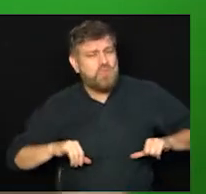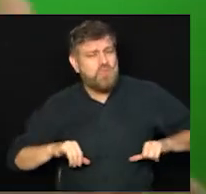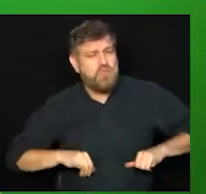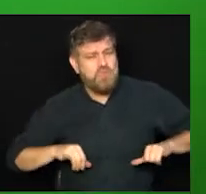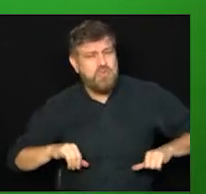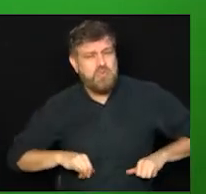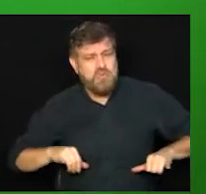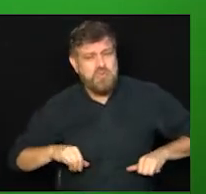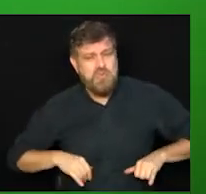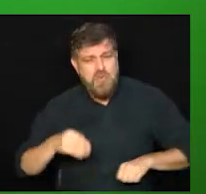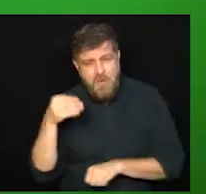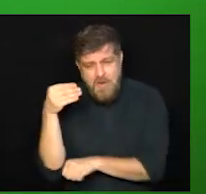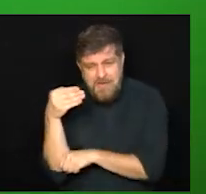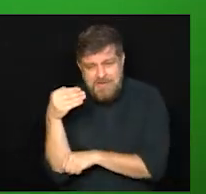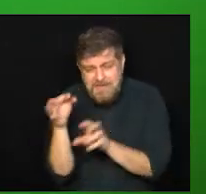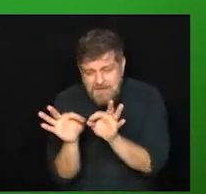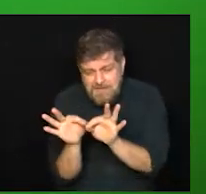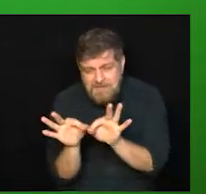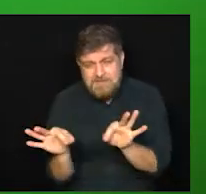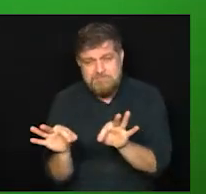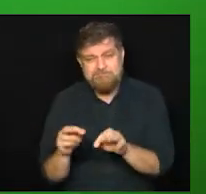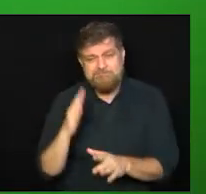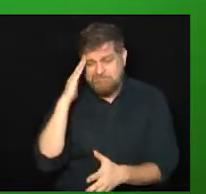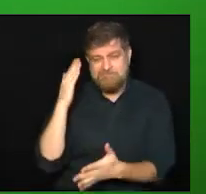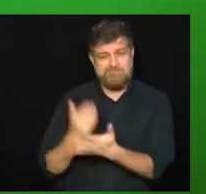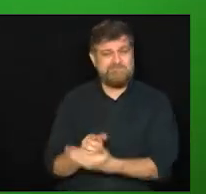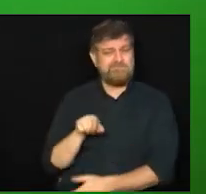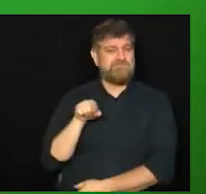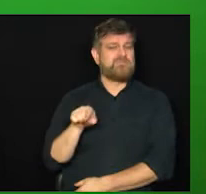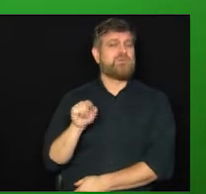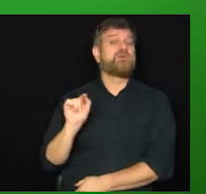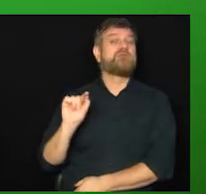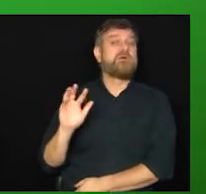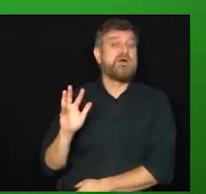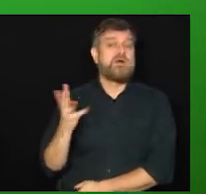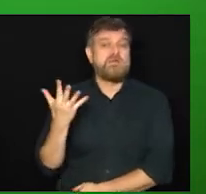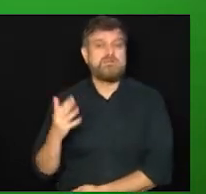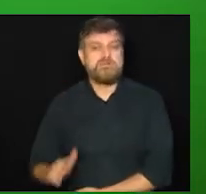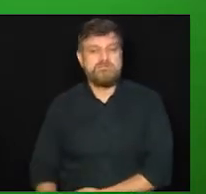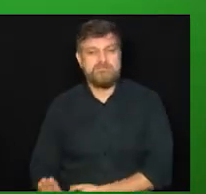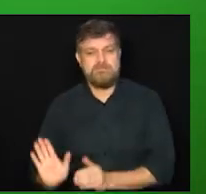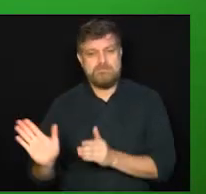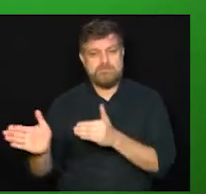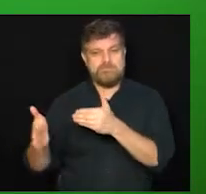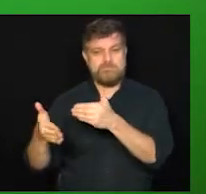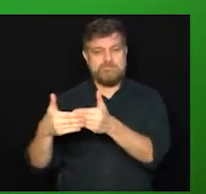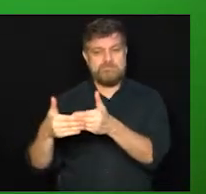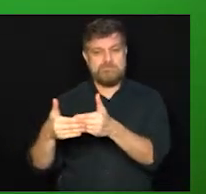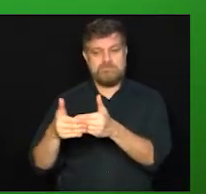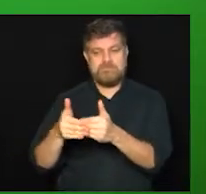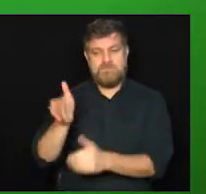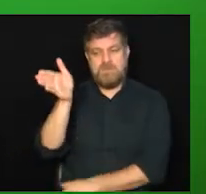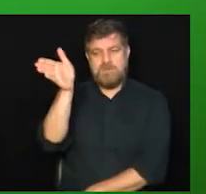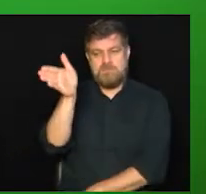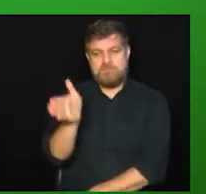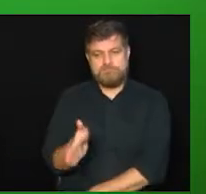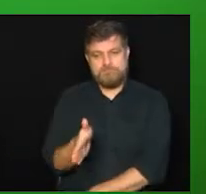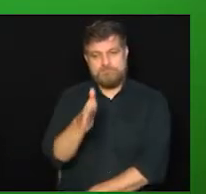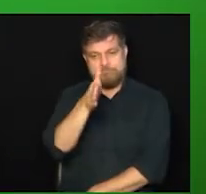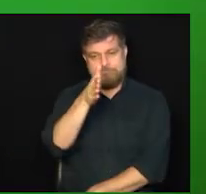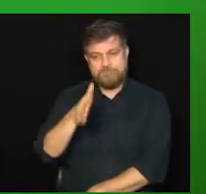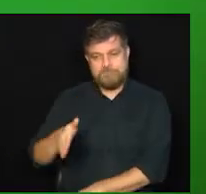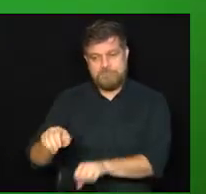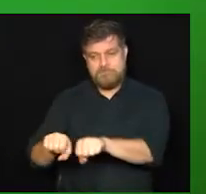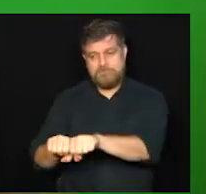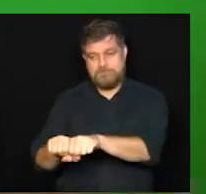São hotéis que provavelmente não suportarão por mais tempo. Além